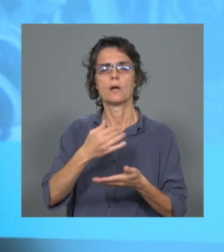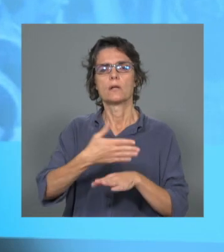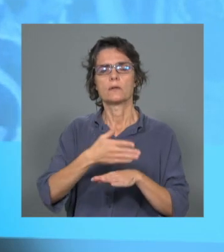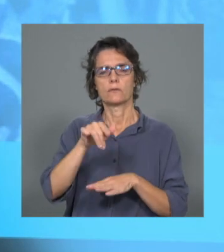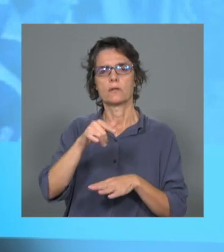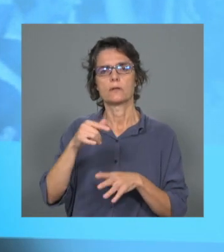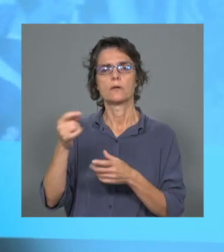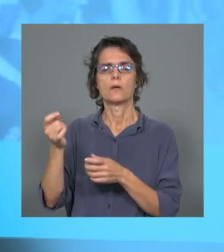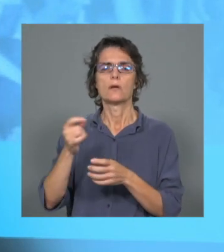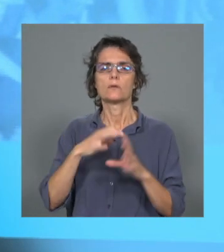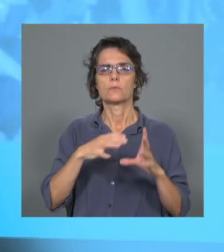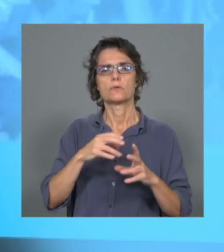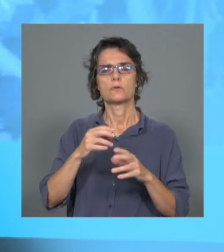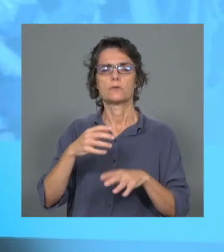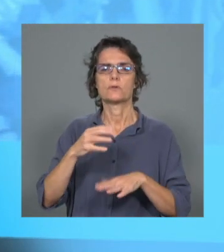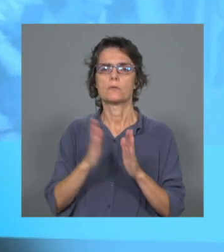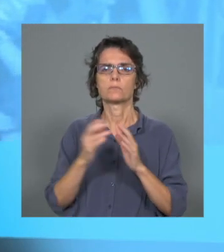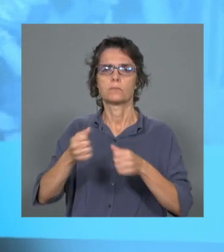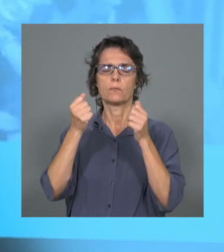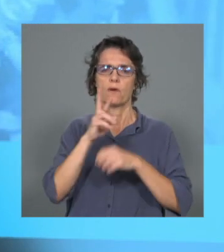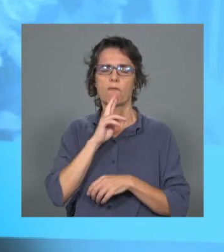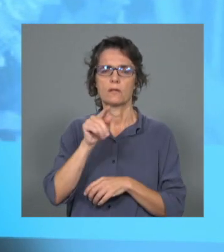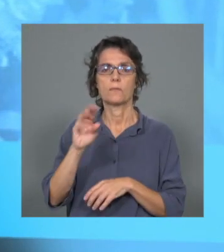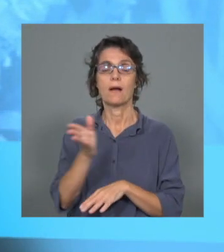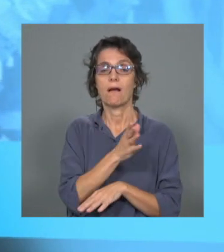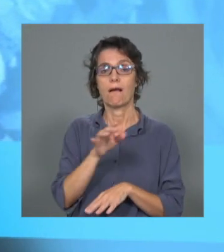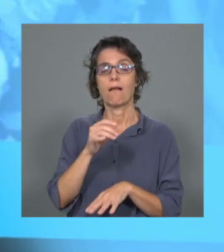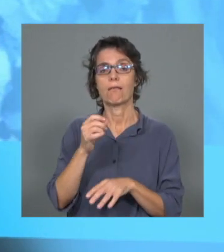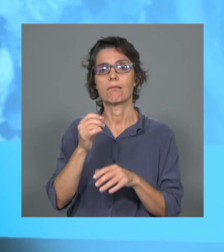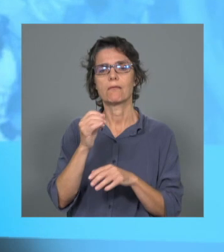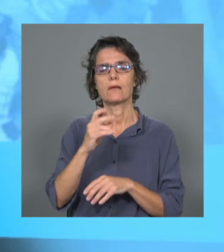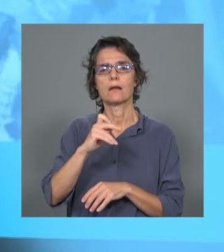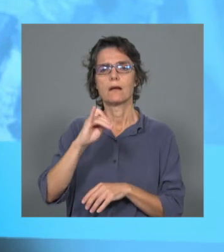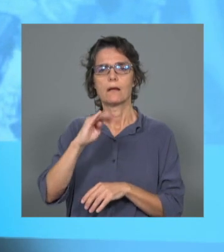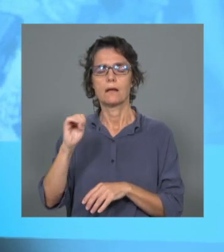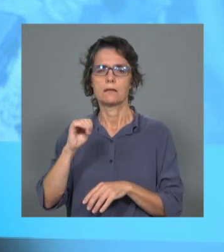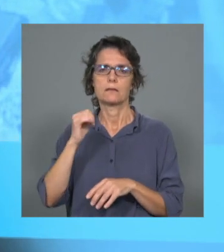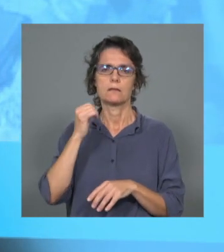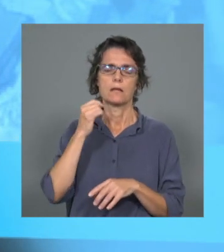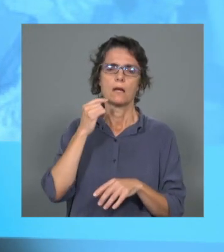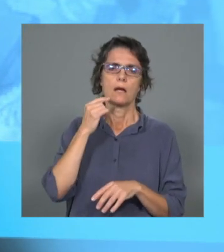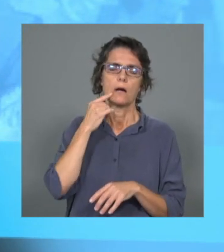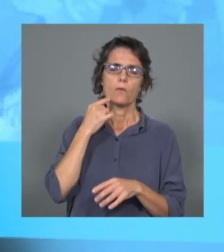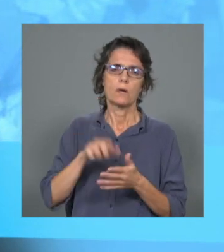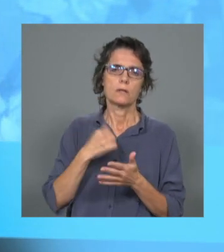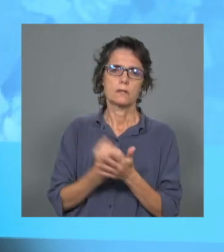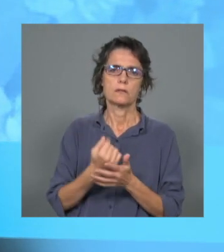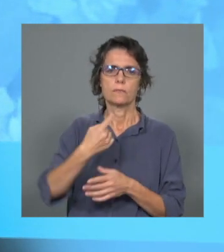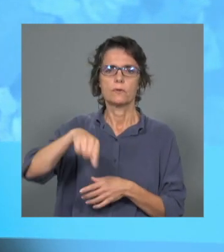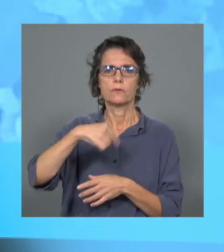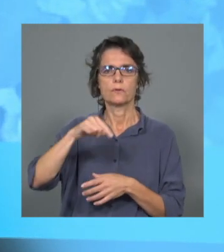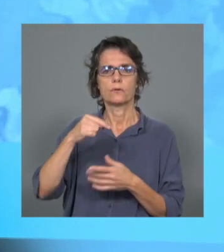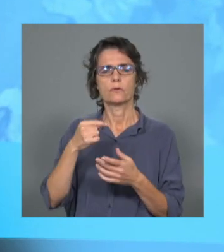de Fátima. Antes, a rubrica Perseguidos, mas não esquecidos, que em cada quarta-feira alerta para contextos